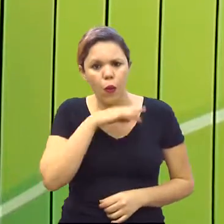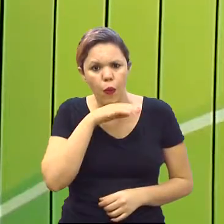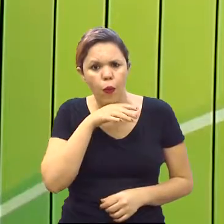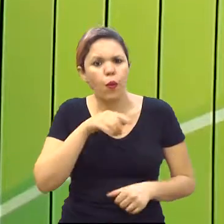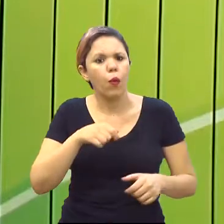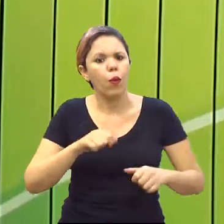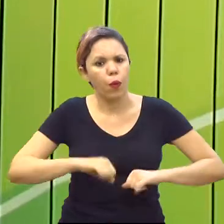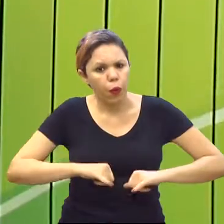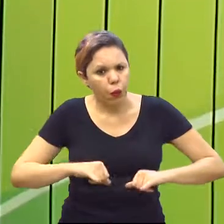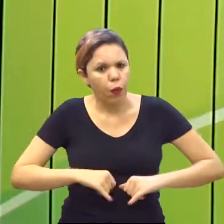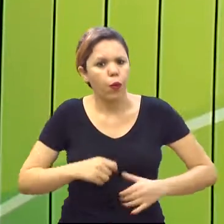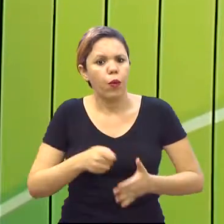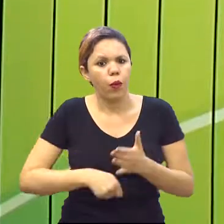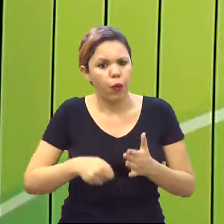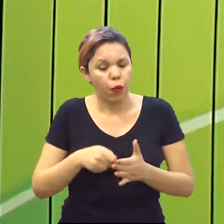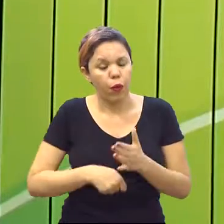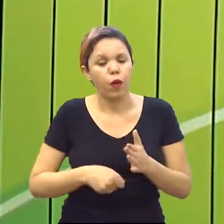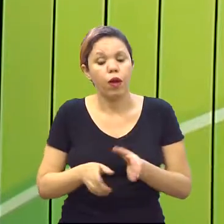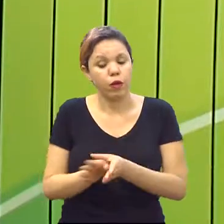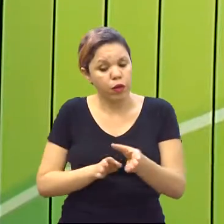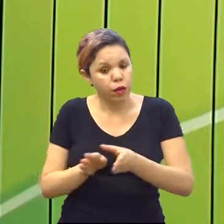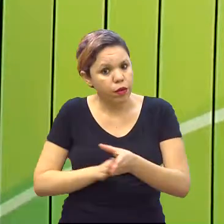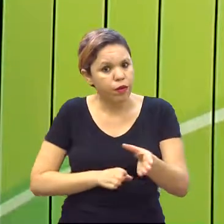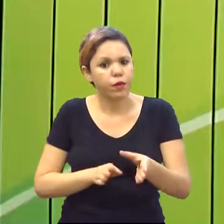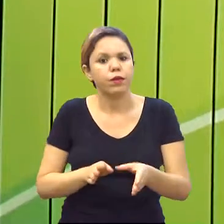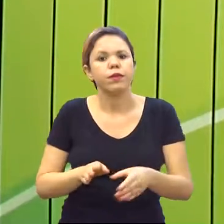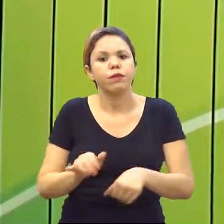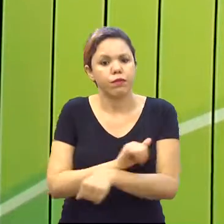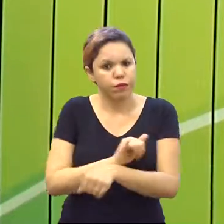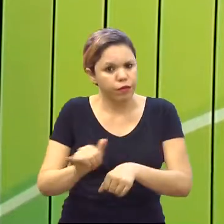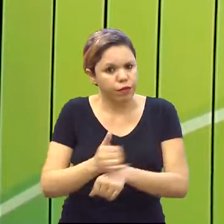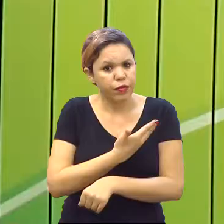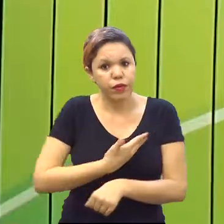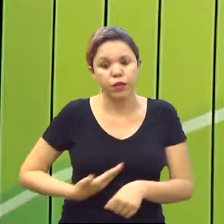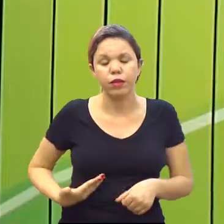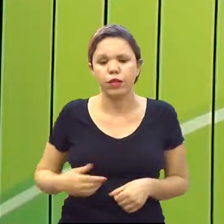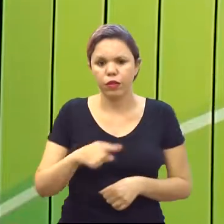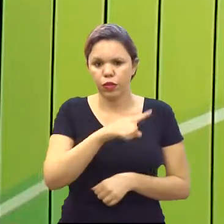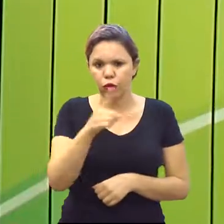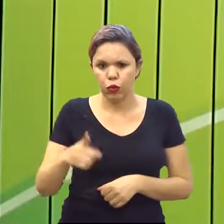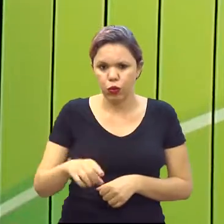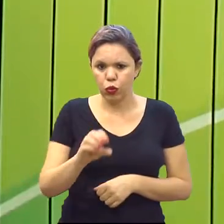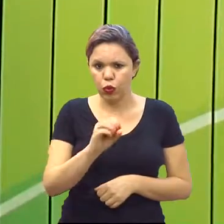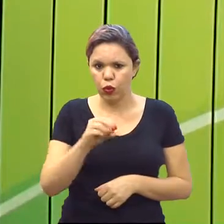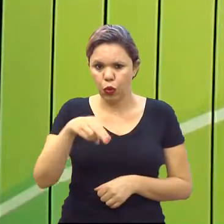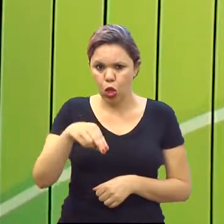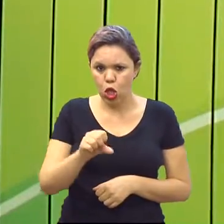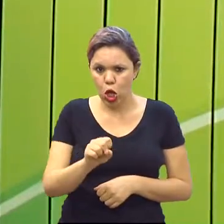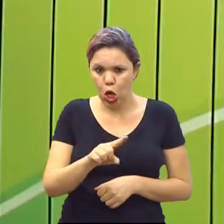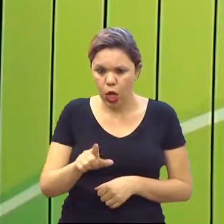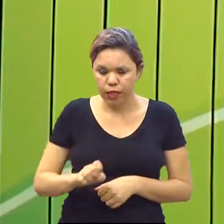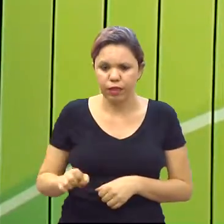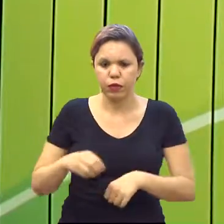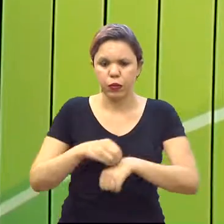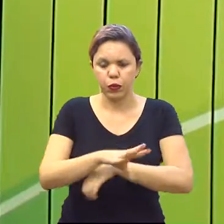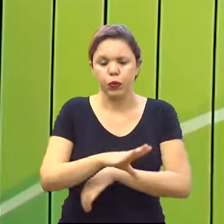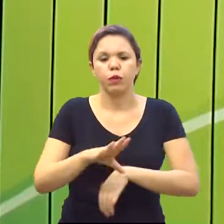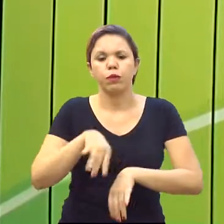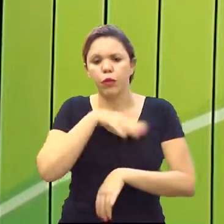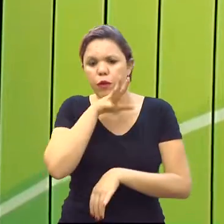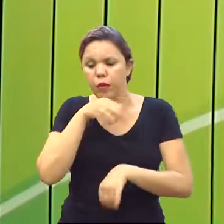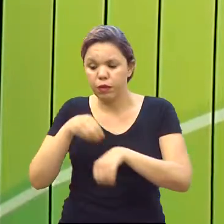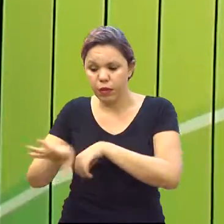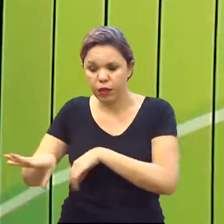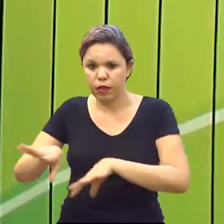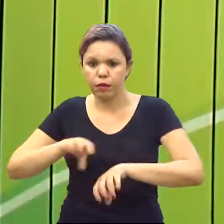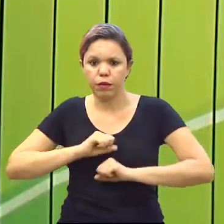doenças e recomenda estratégias de prevenção para os governos. As zoonoses, como são conhecidas as doenças que passam de